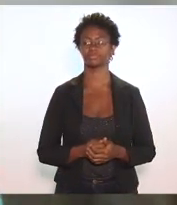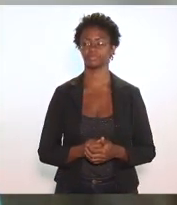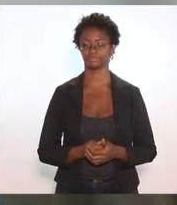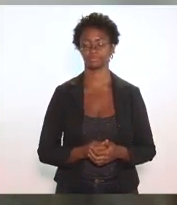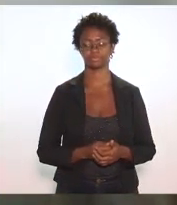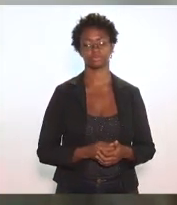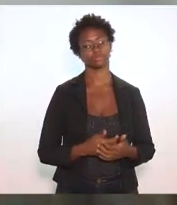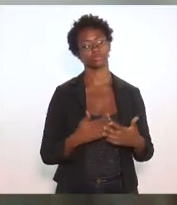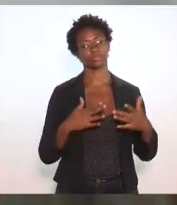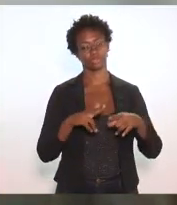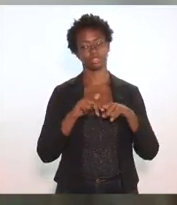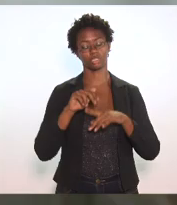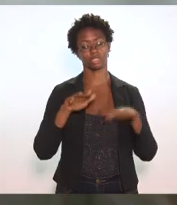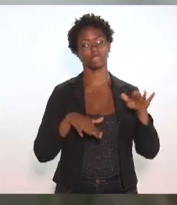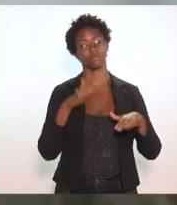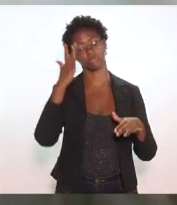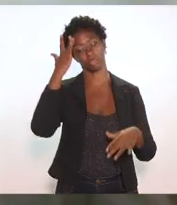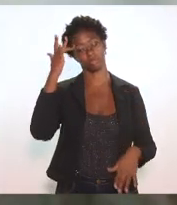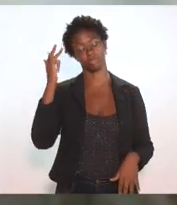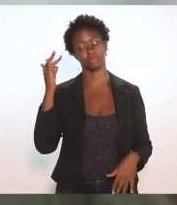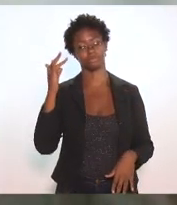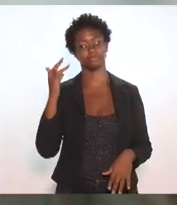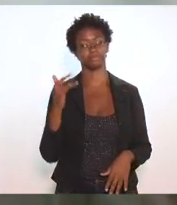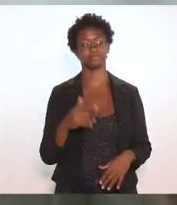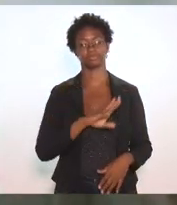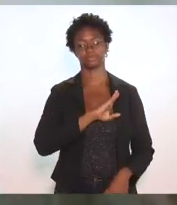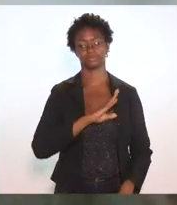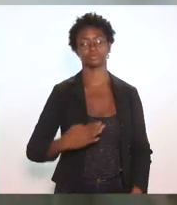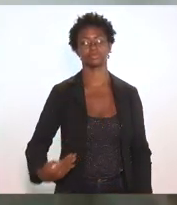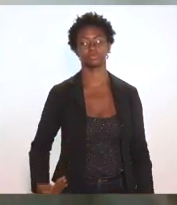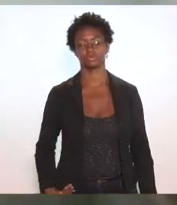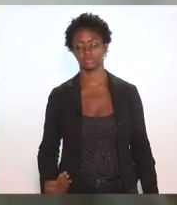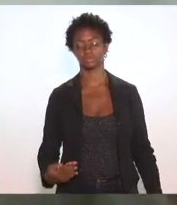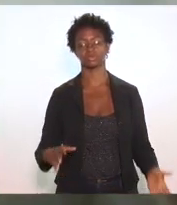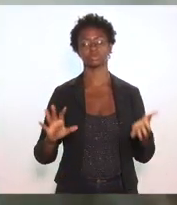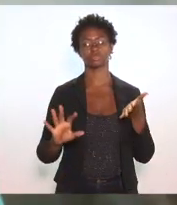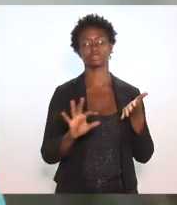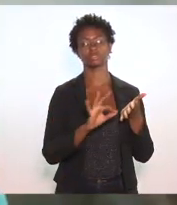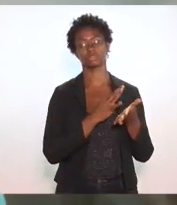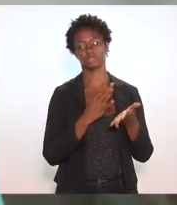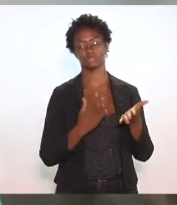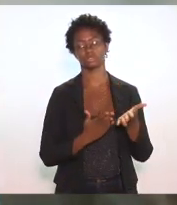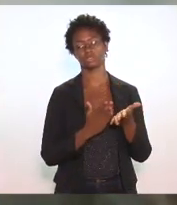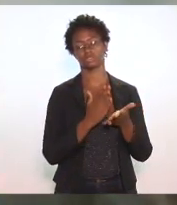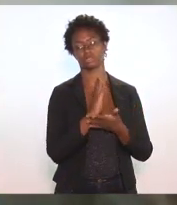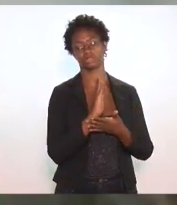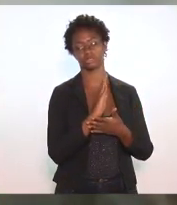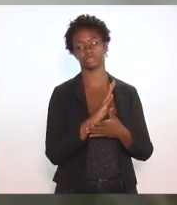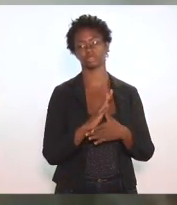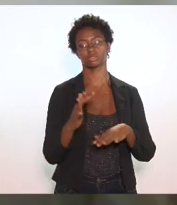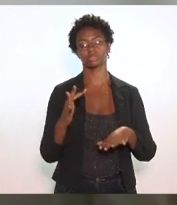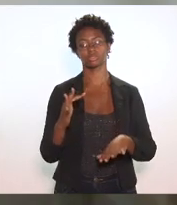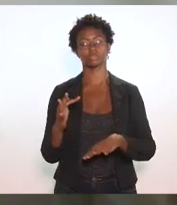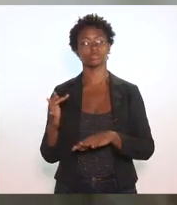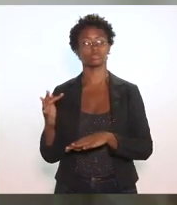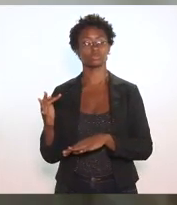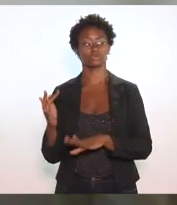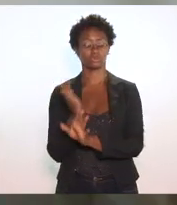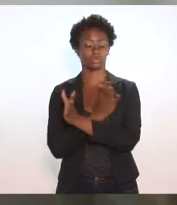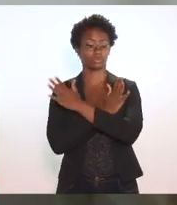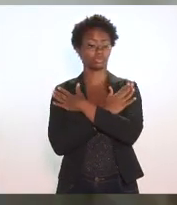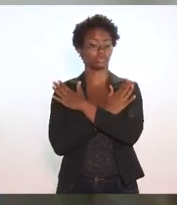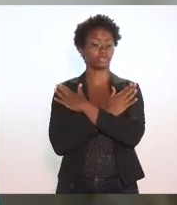possivelmente no dia de amanhã o governador sancionará os feriados